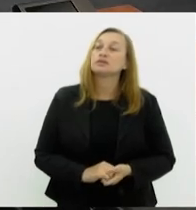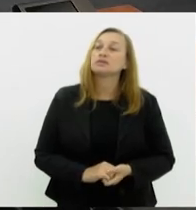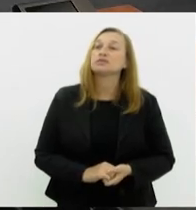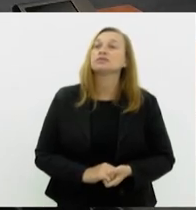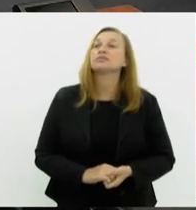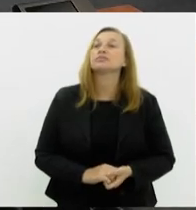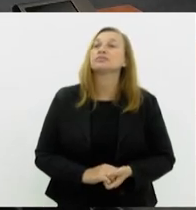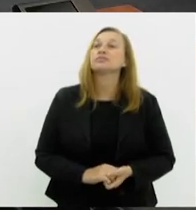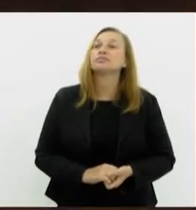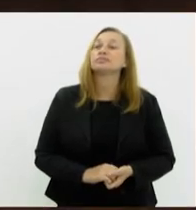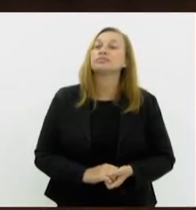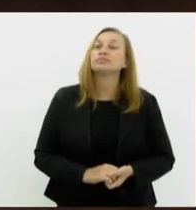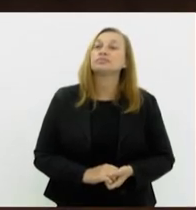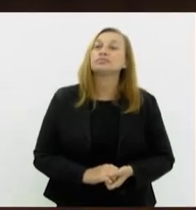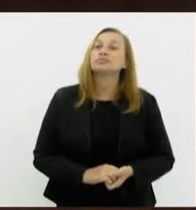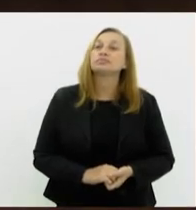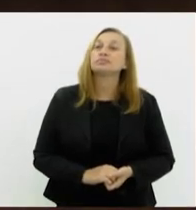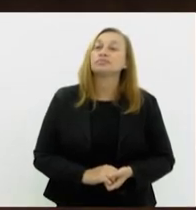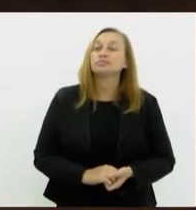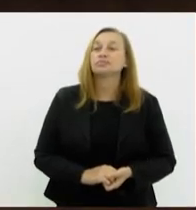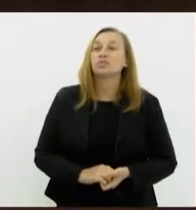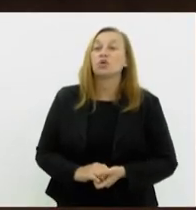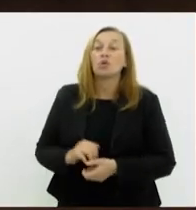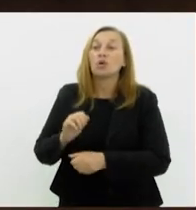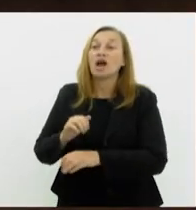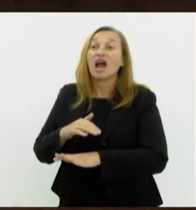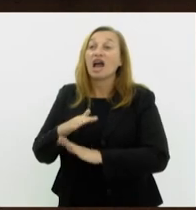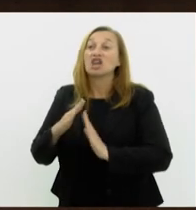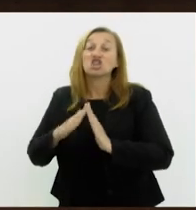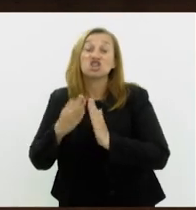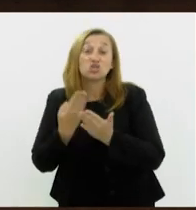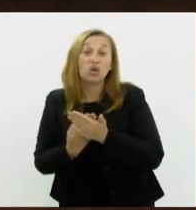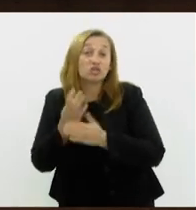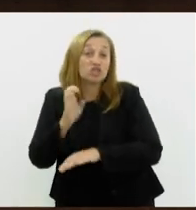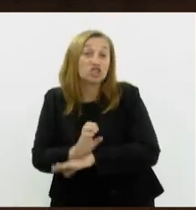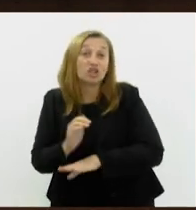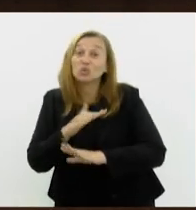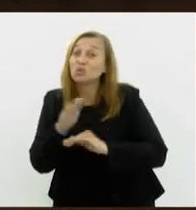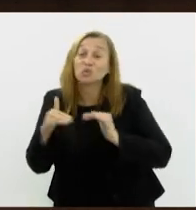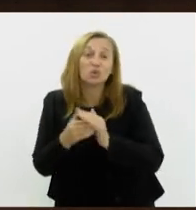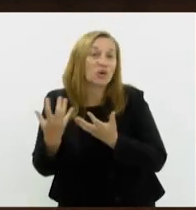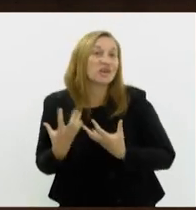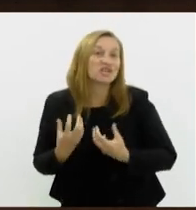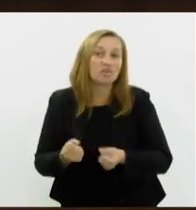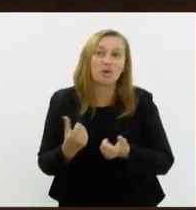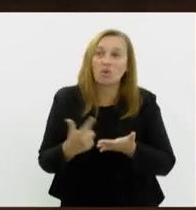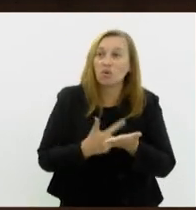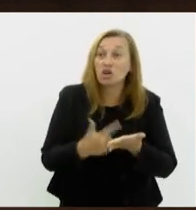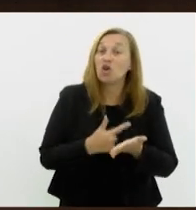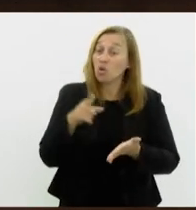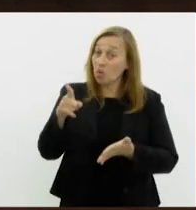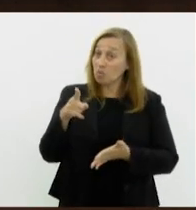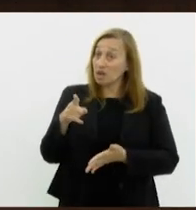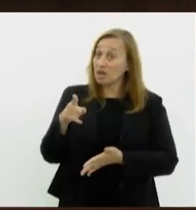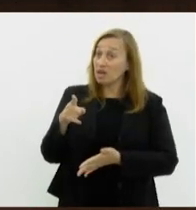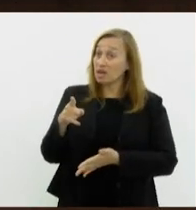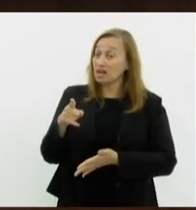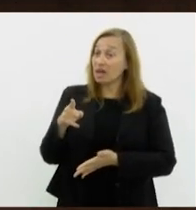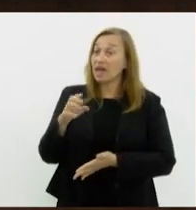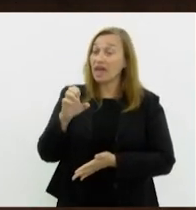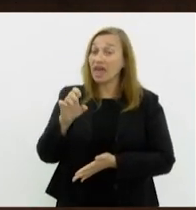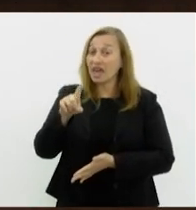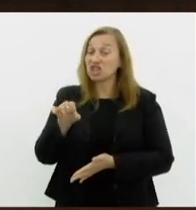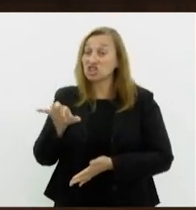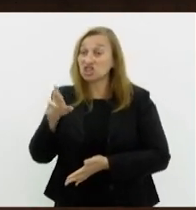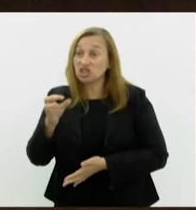Alô? Ah. O Estado inteiro, deputado, recebeu o livro. O Estado inteiro. Como ele é extracurricular, há